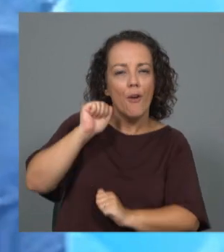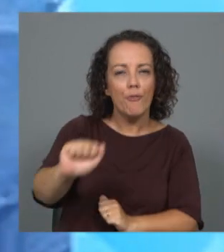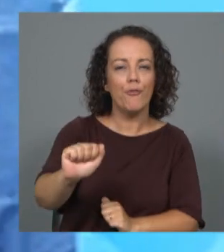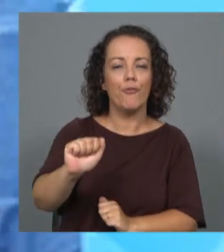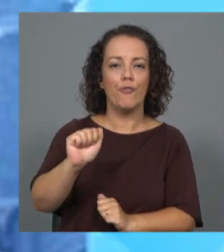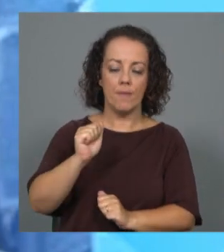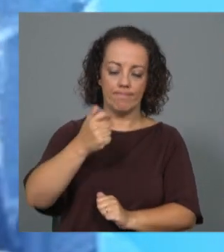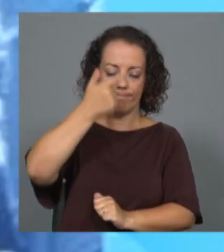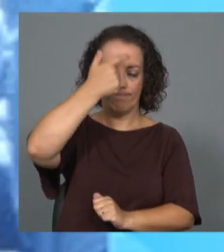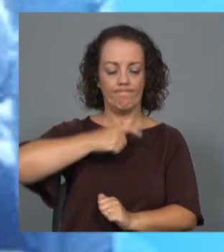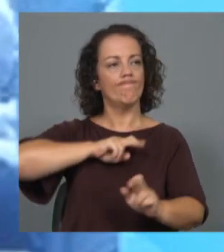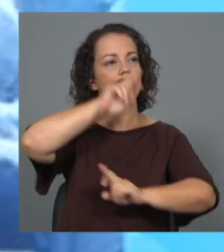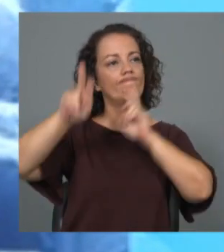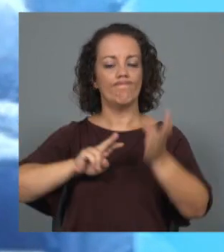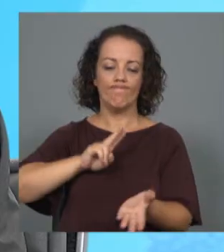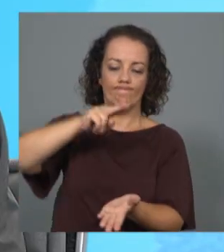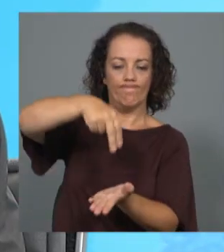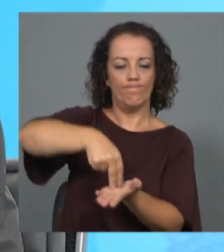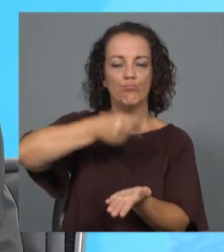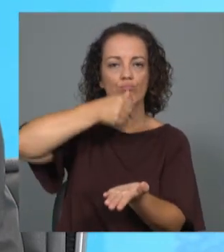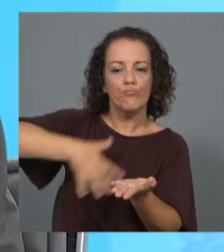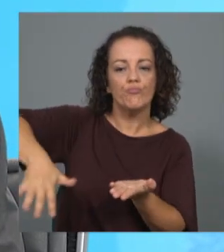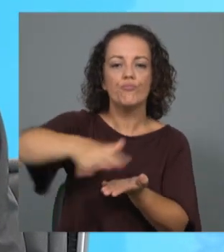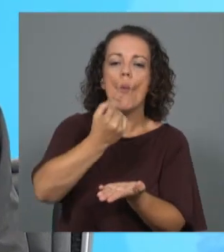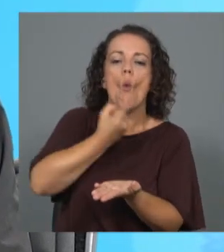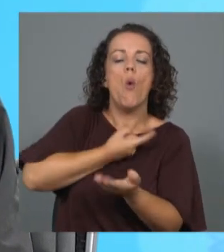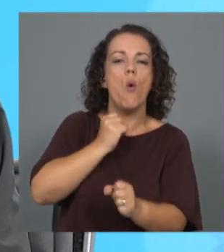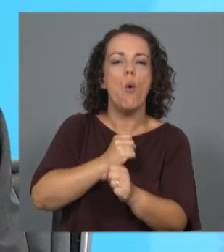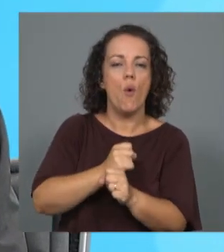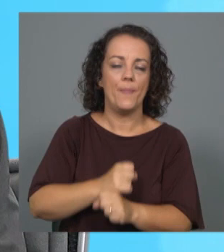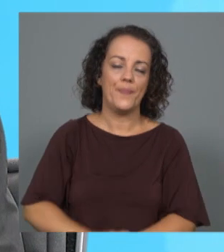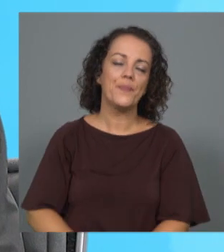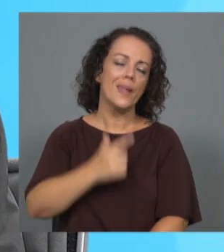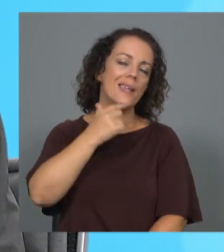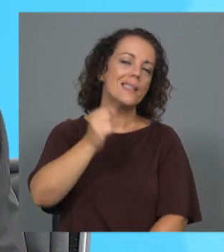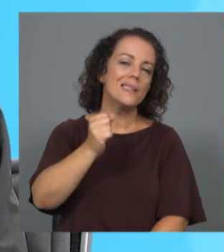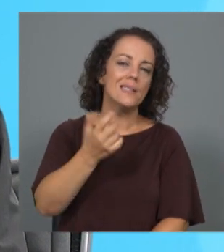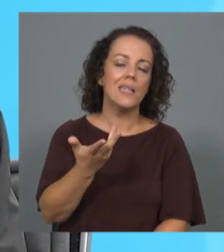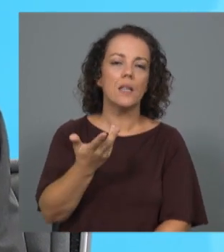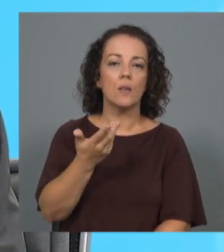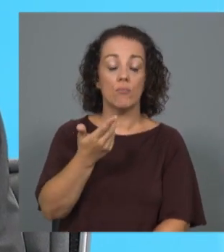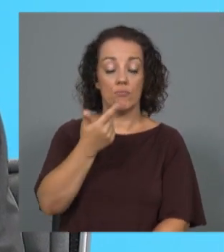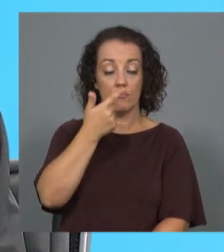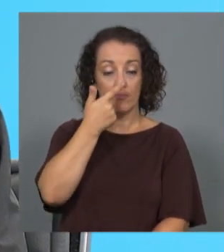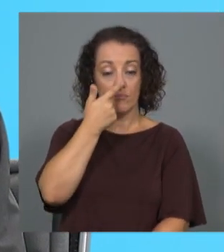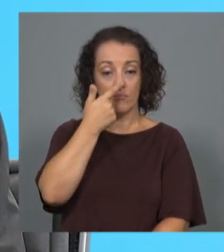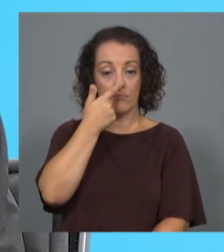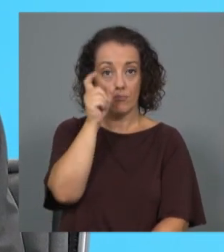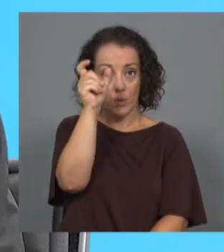missionário junto no terreno. Sim, o missionário não pode ir